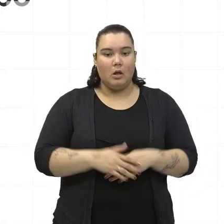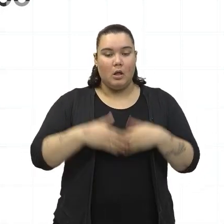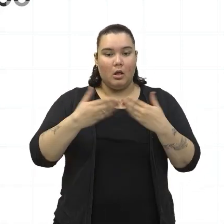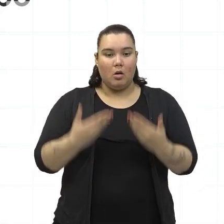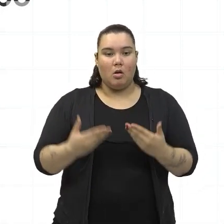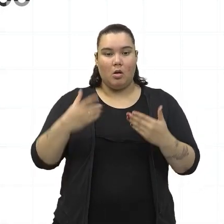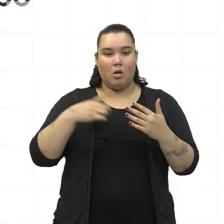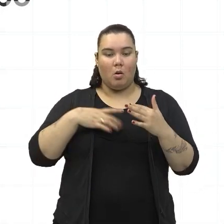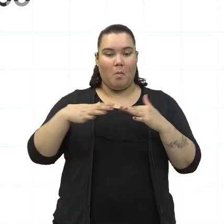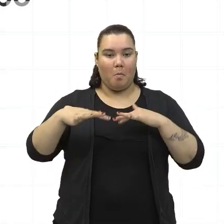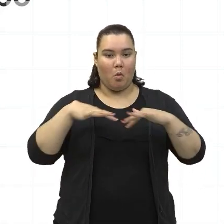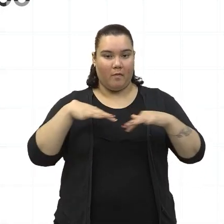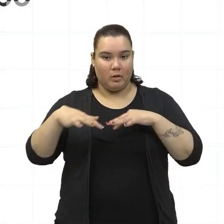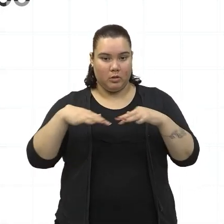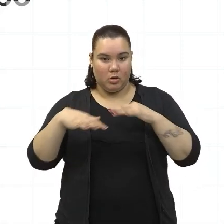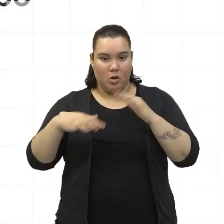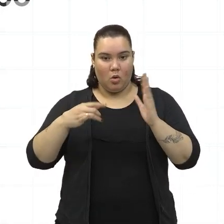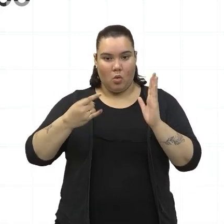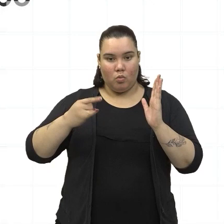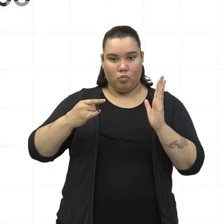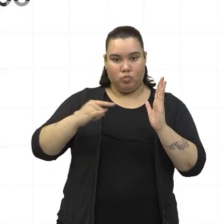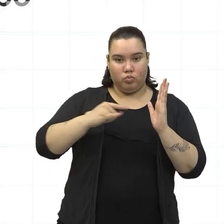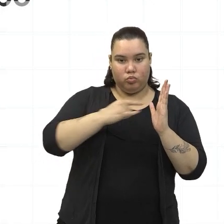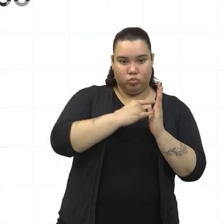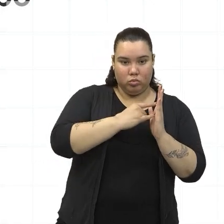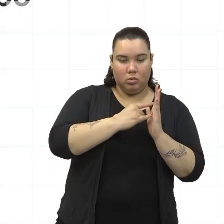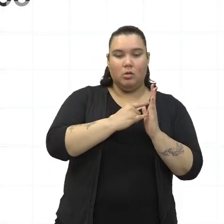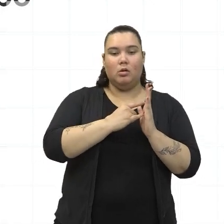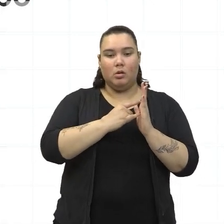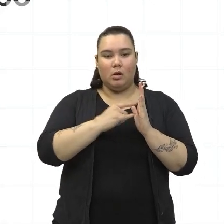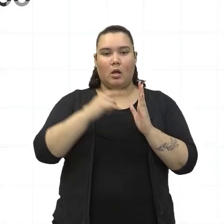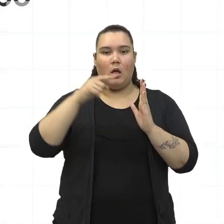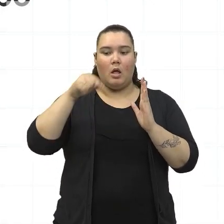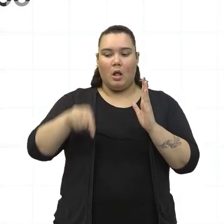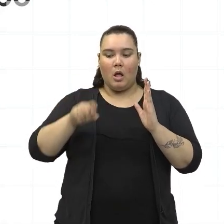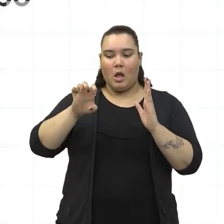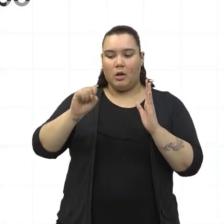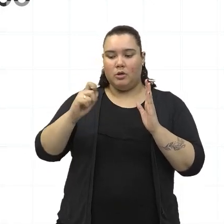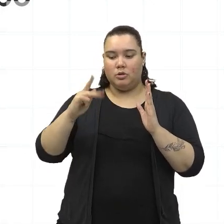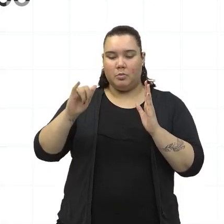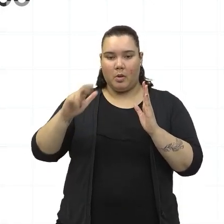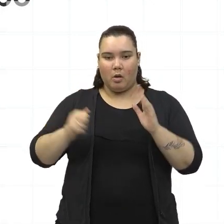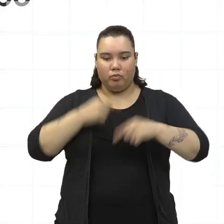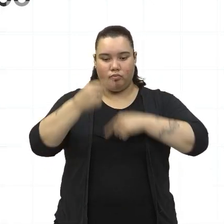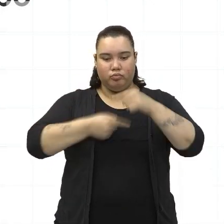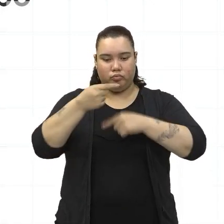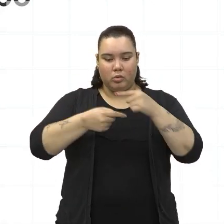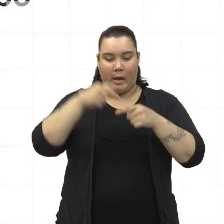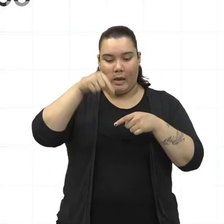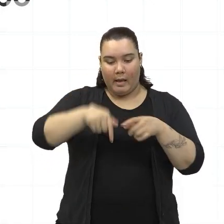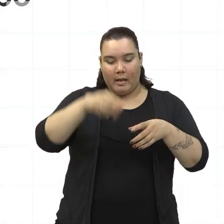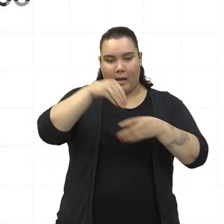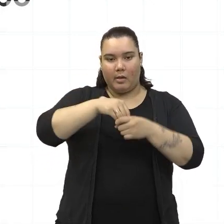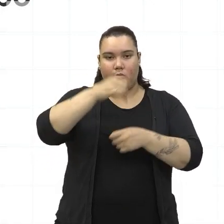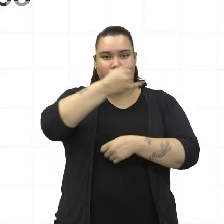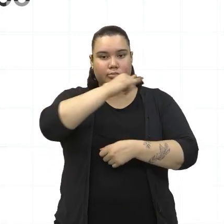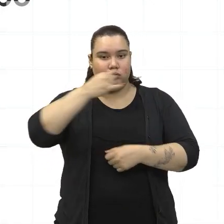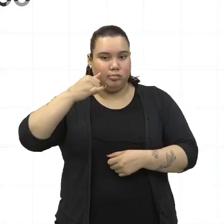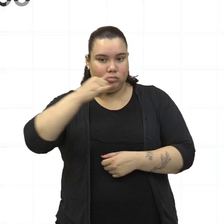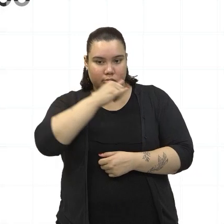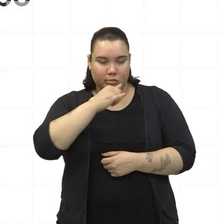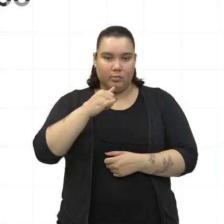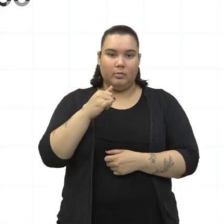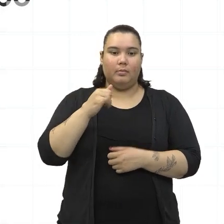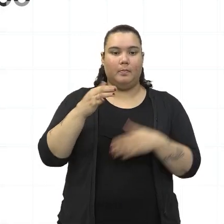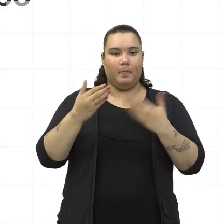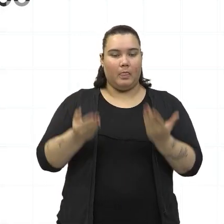movimento relativo entre o campo magnético dos ímãs e a espira, ocorre o surgimento de uma corrente elétrica. Então a gente está vendo aí mais ou